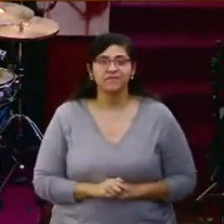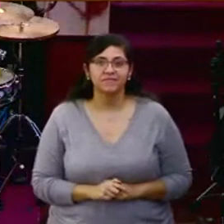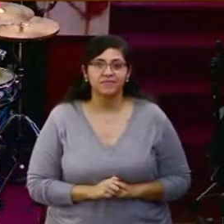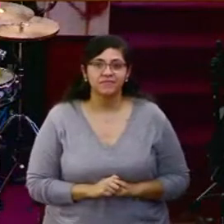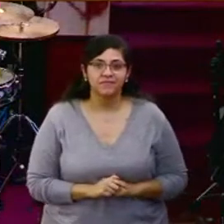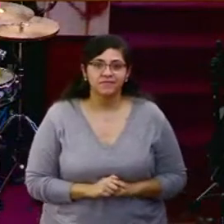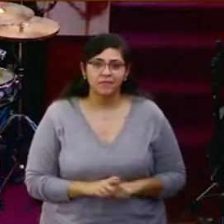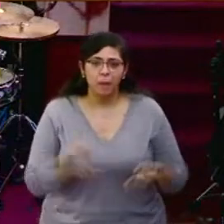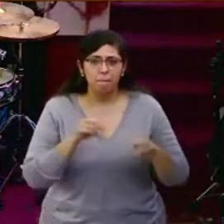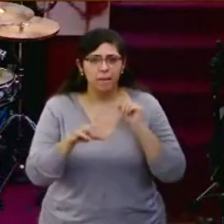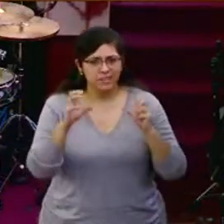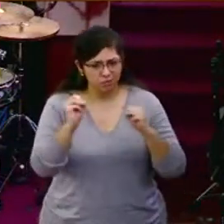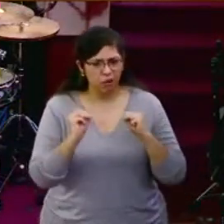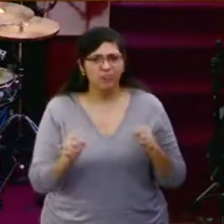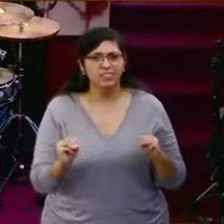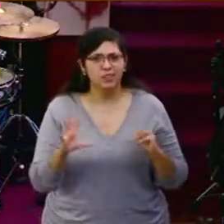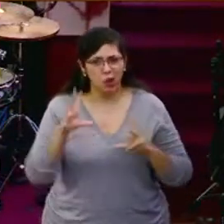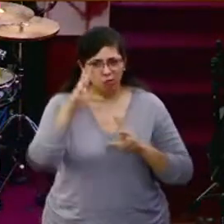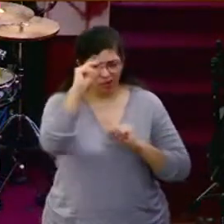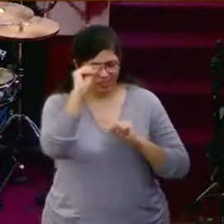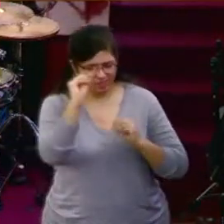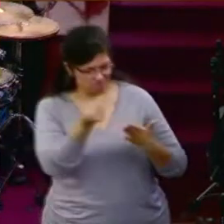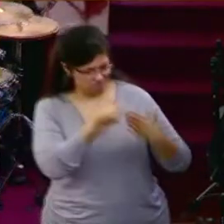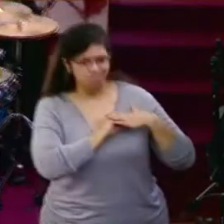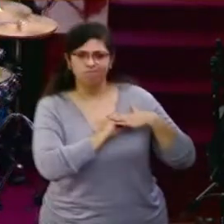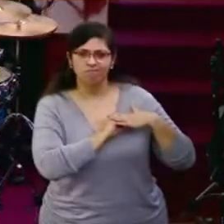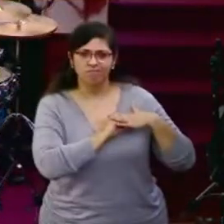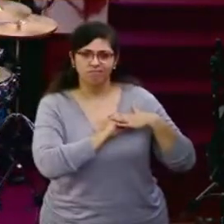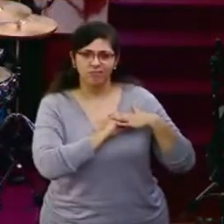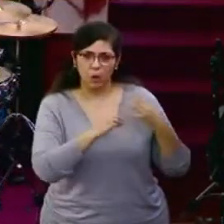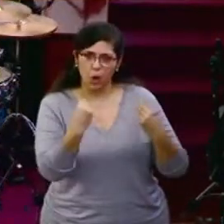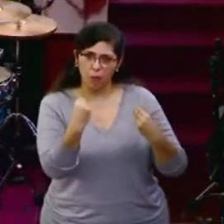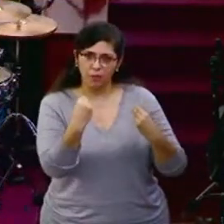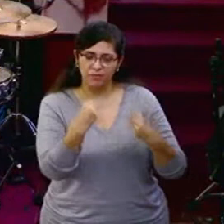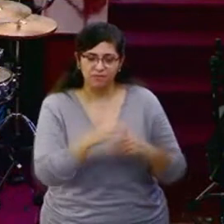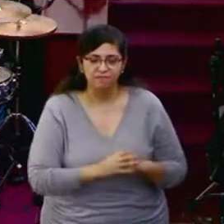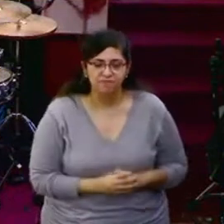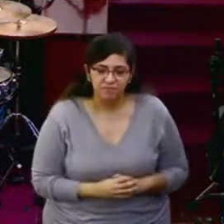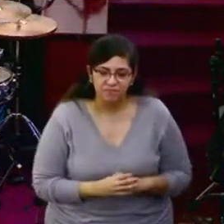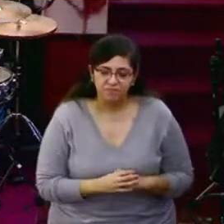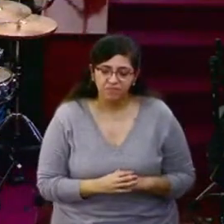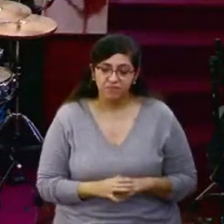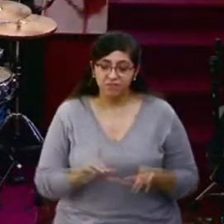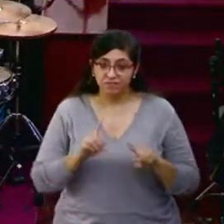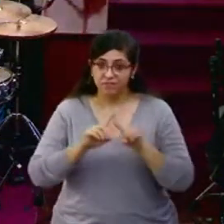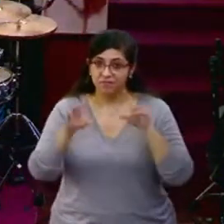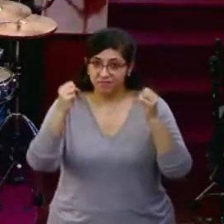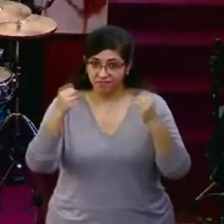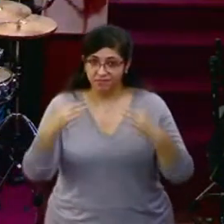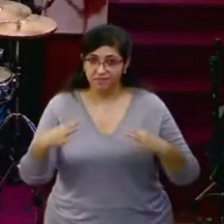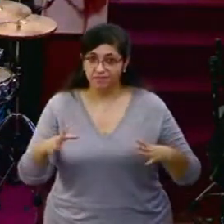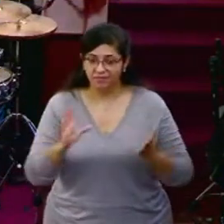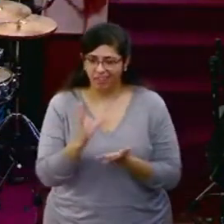é bom mas é possível reter essa força a luz da palavra de deus cabe